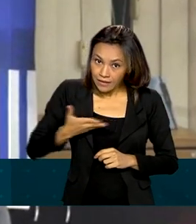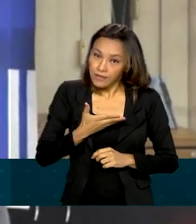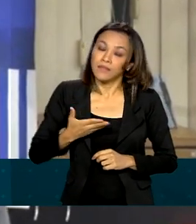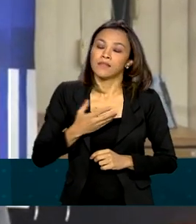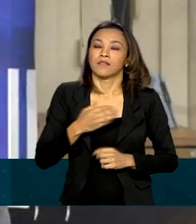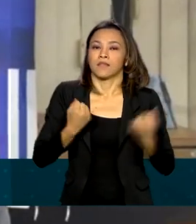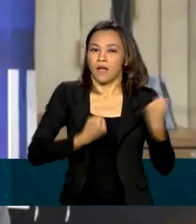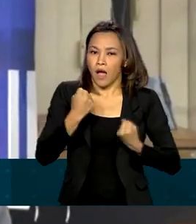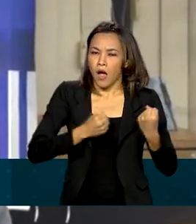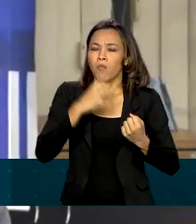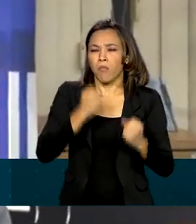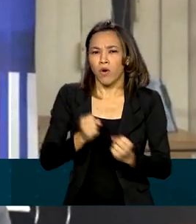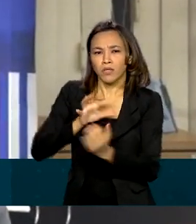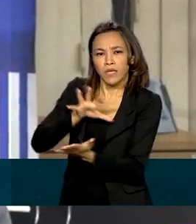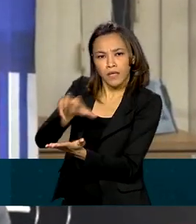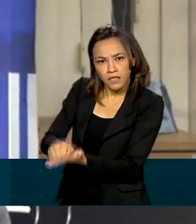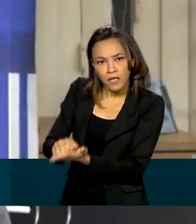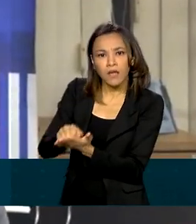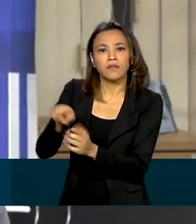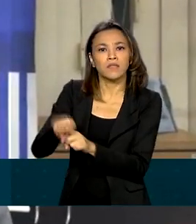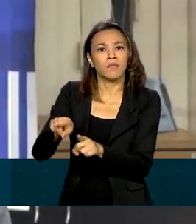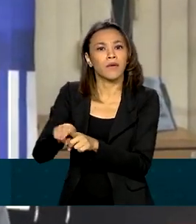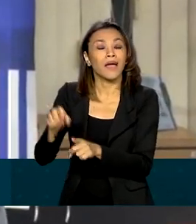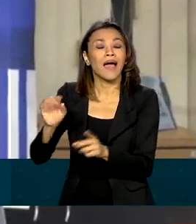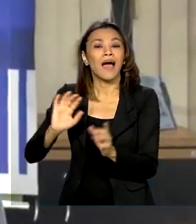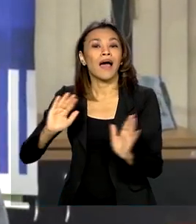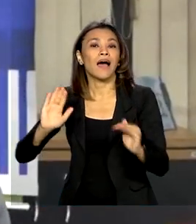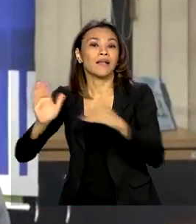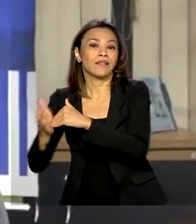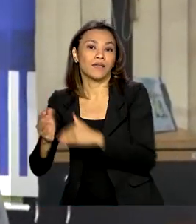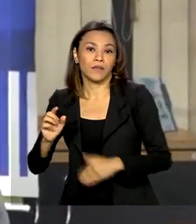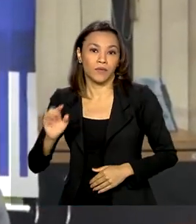registrado a Associados até o dia primeiro de março de 2020